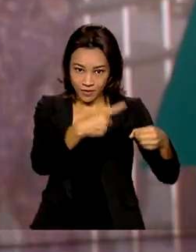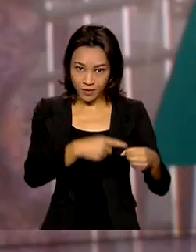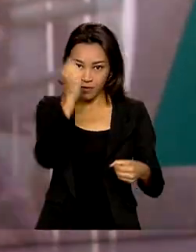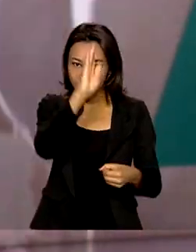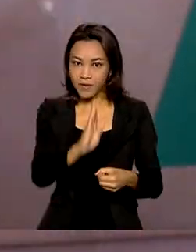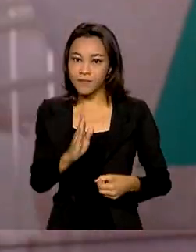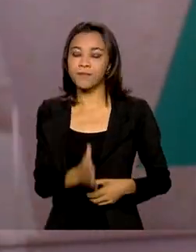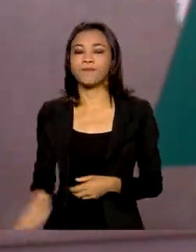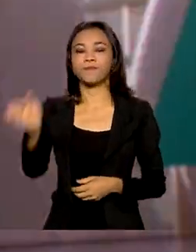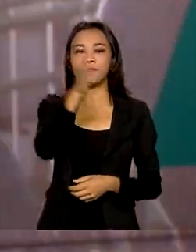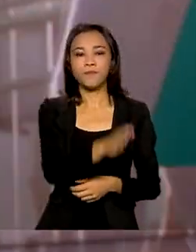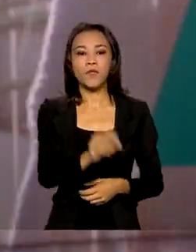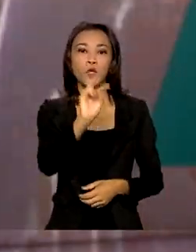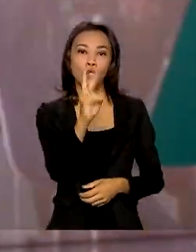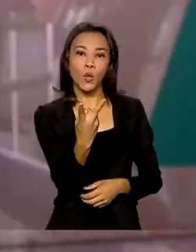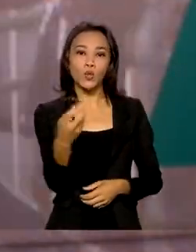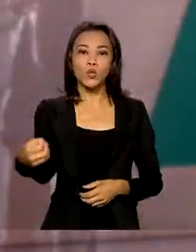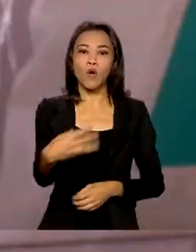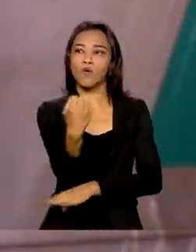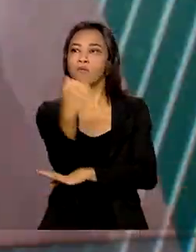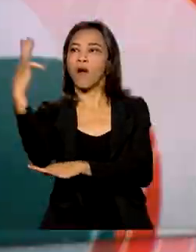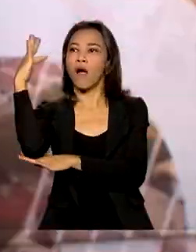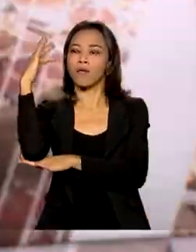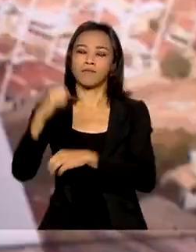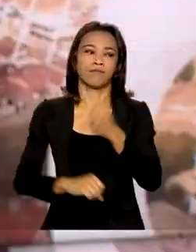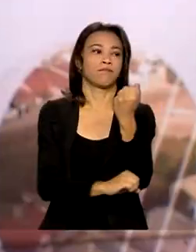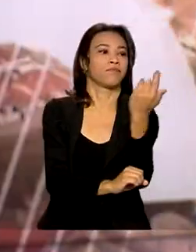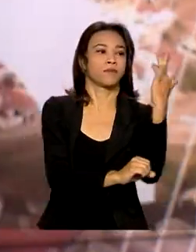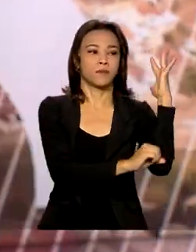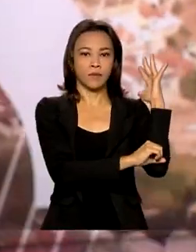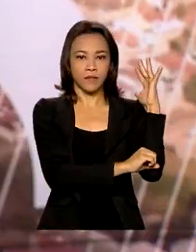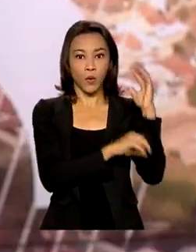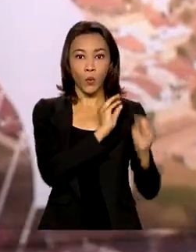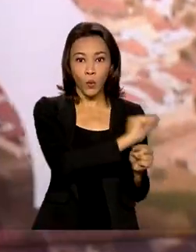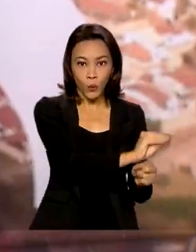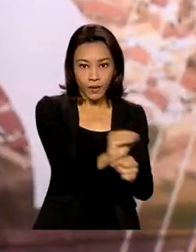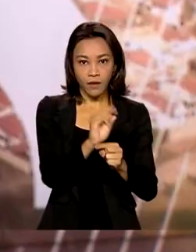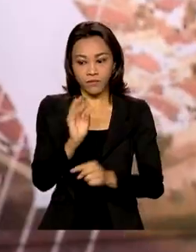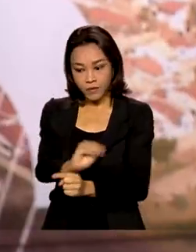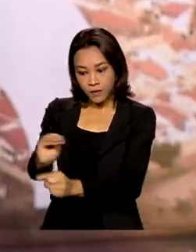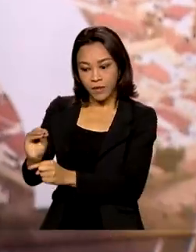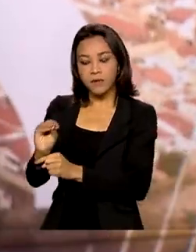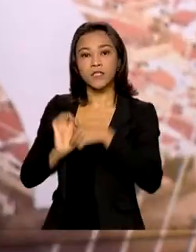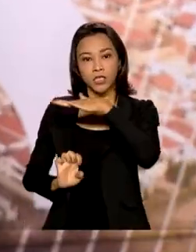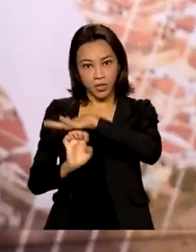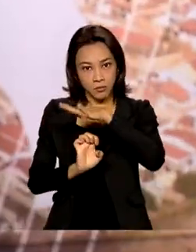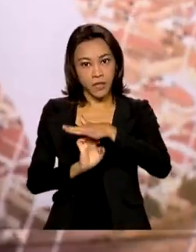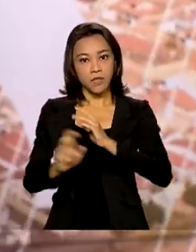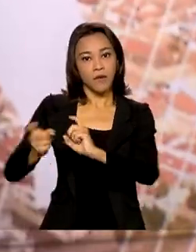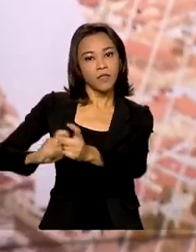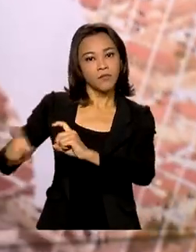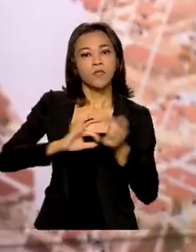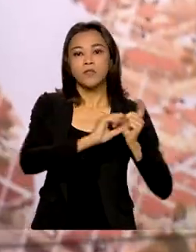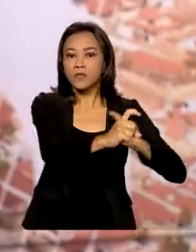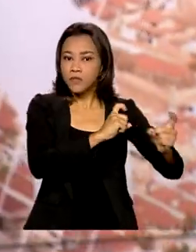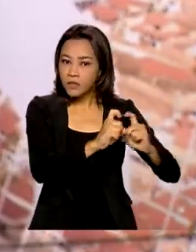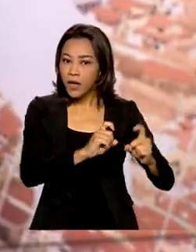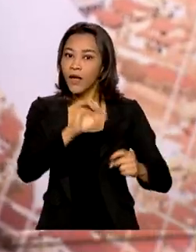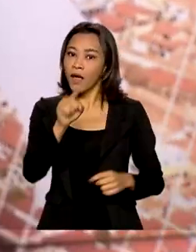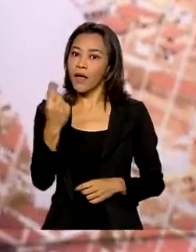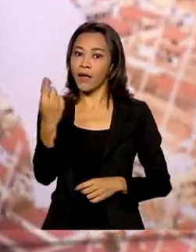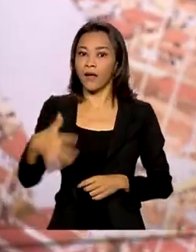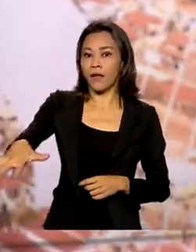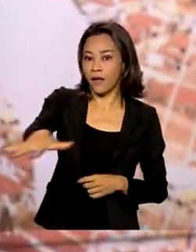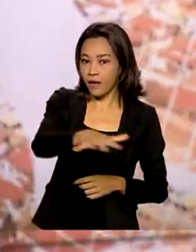os dois novos parques nacionais vão contar com os cuidados da iniciativa privada na conservação e manutenção são